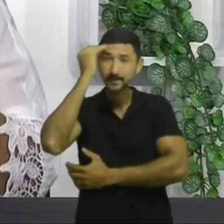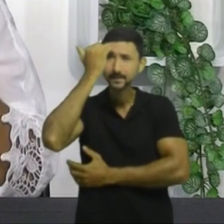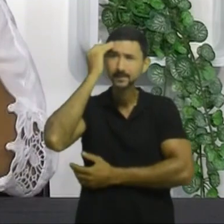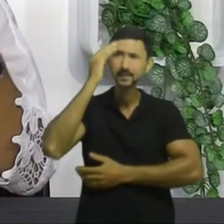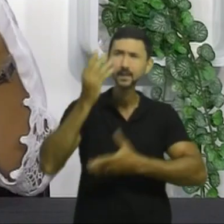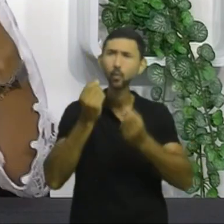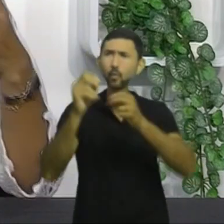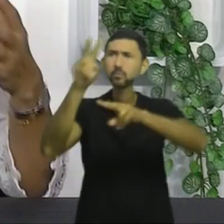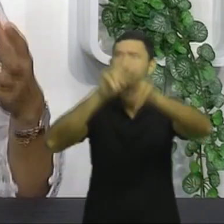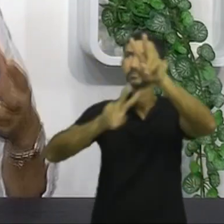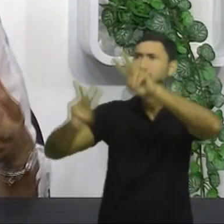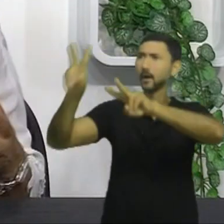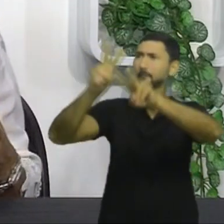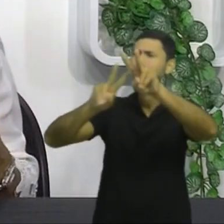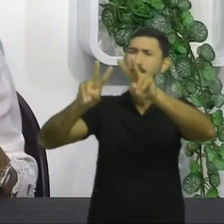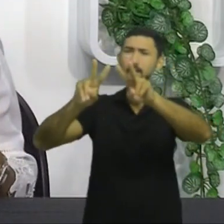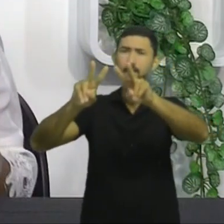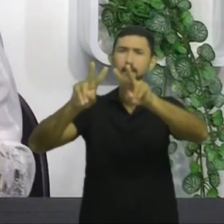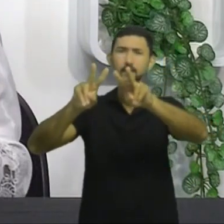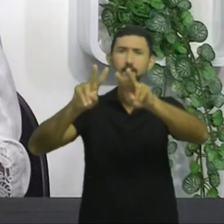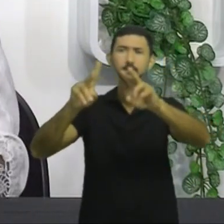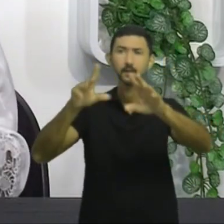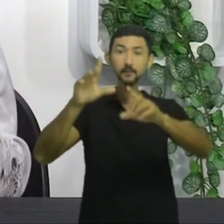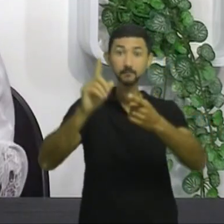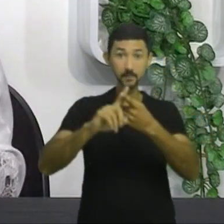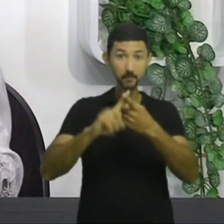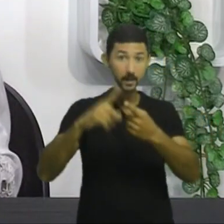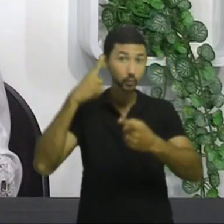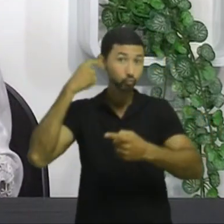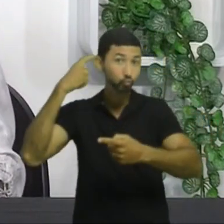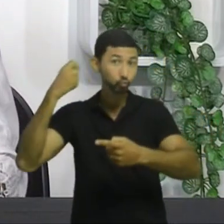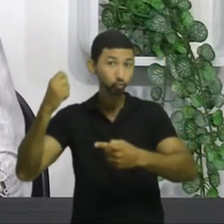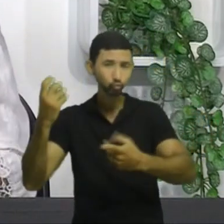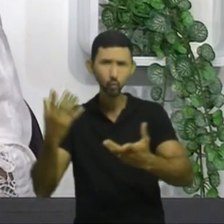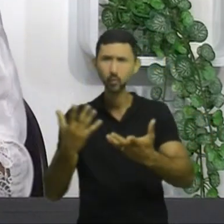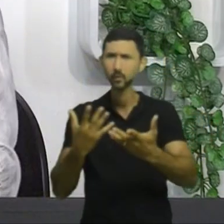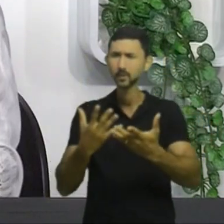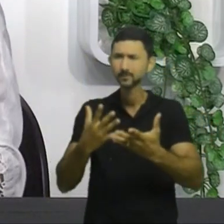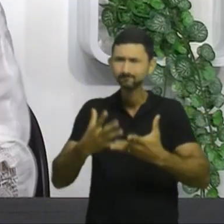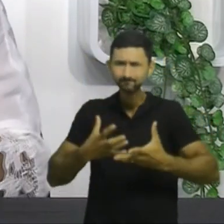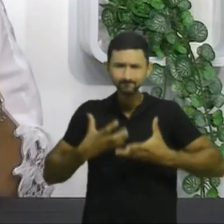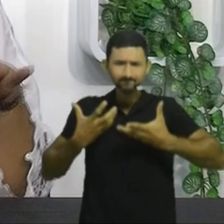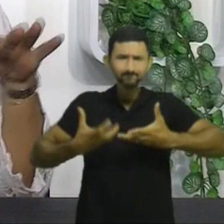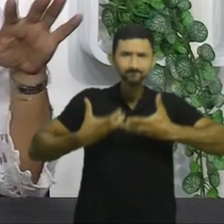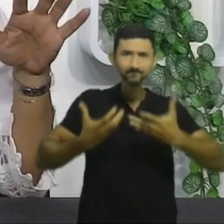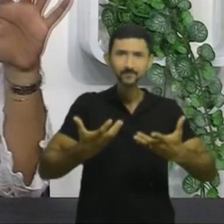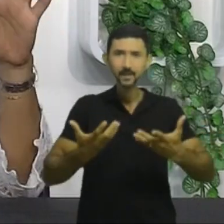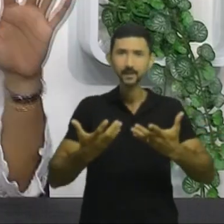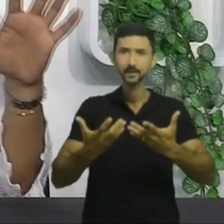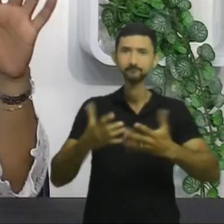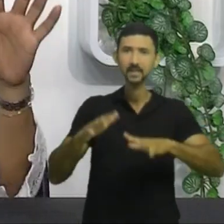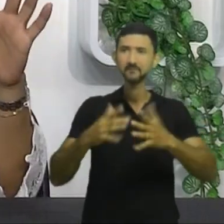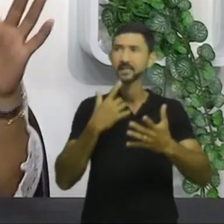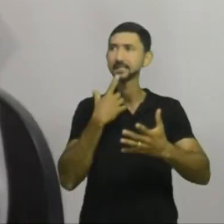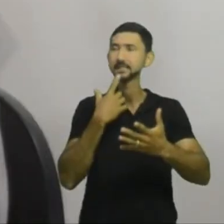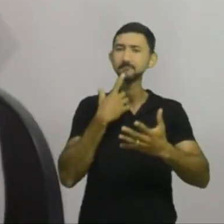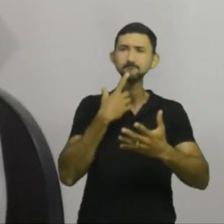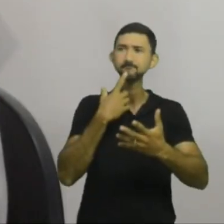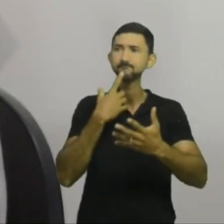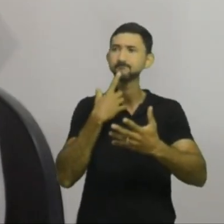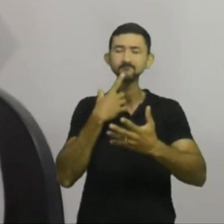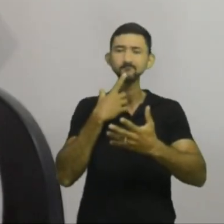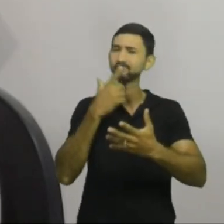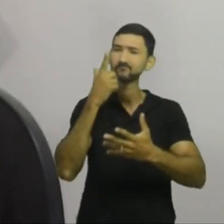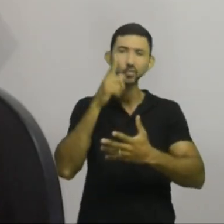como a paisagem sonora, ela é tão forte, ela é tão intensa e às vezes a gente não consegue